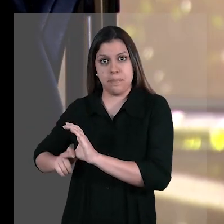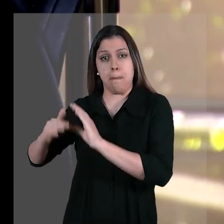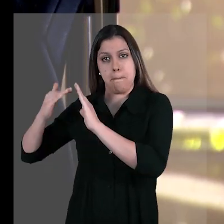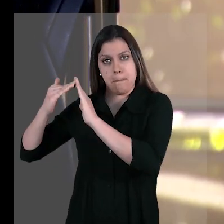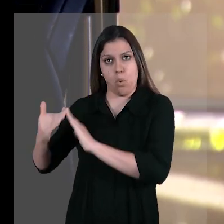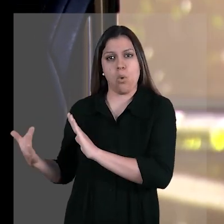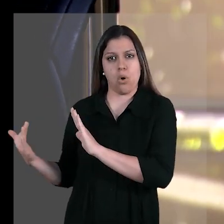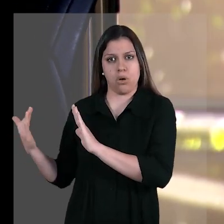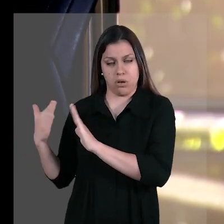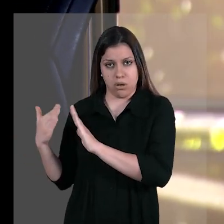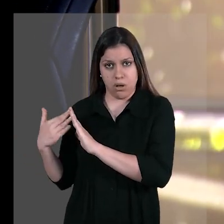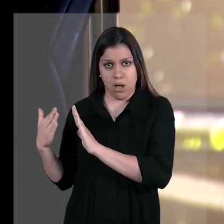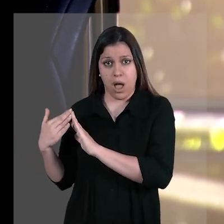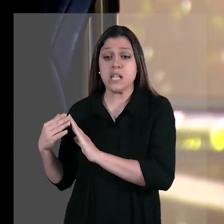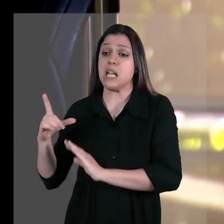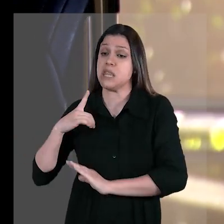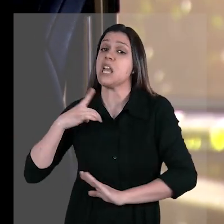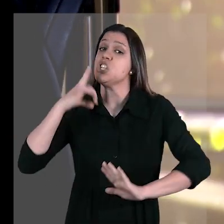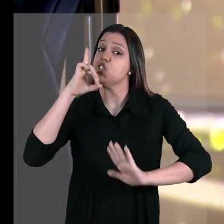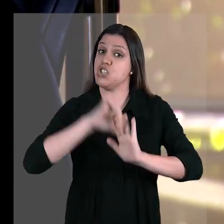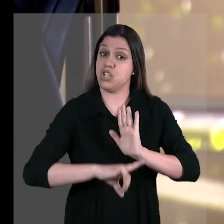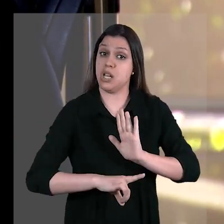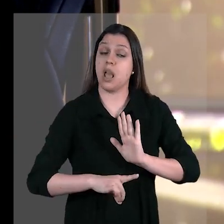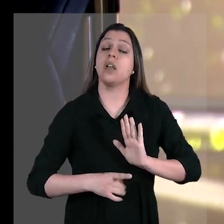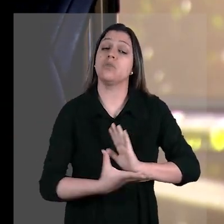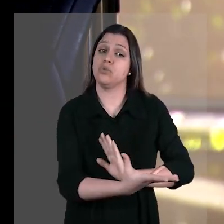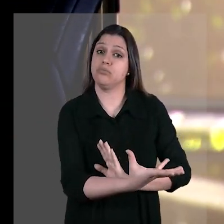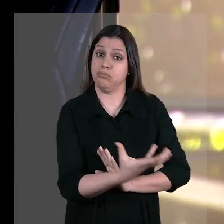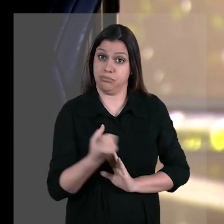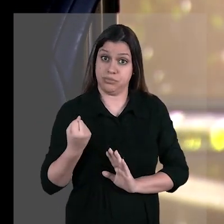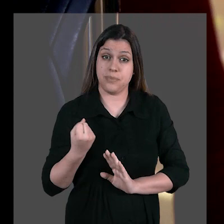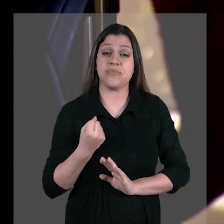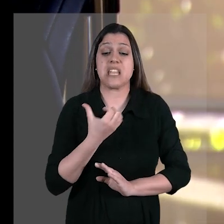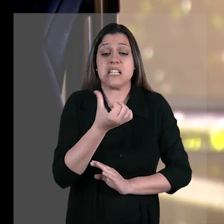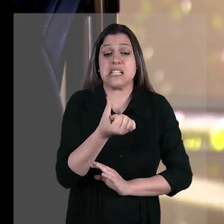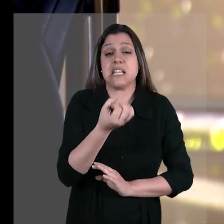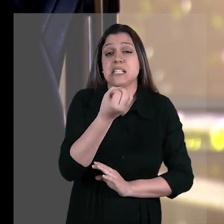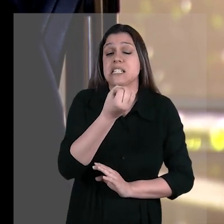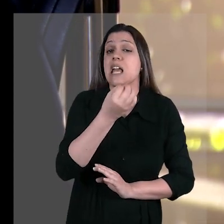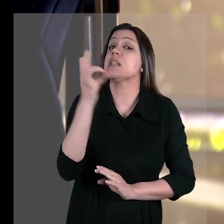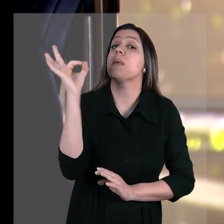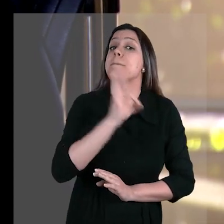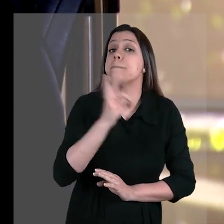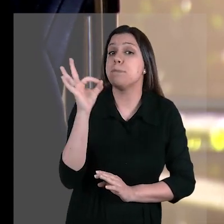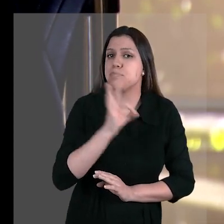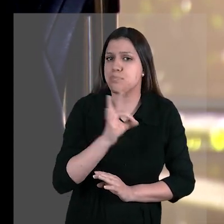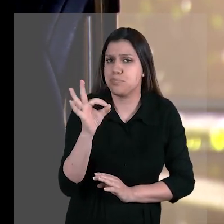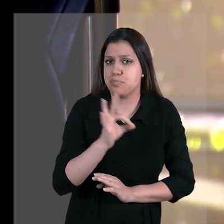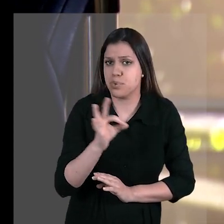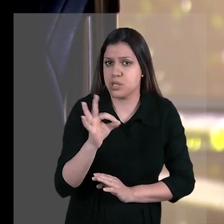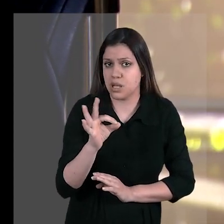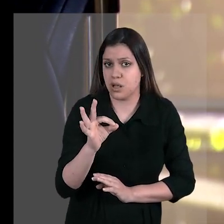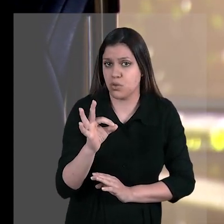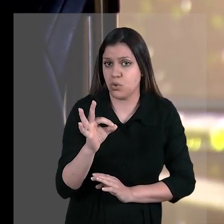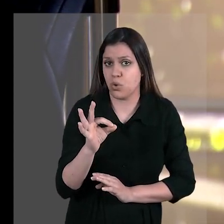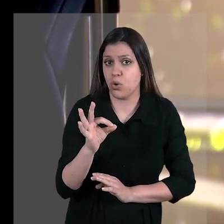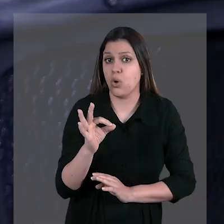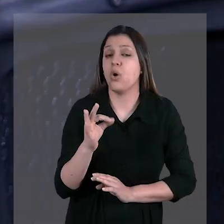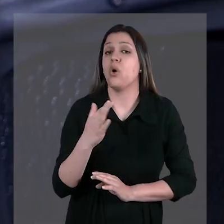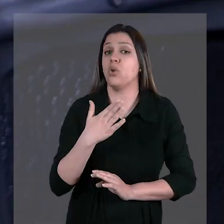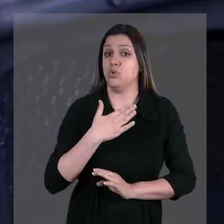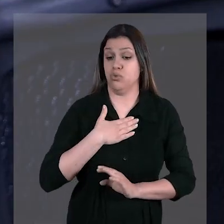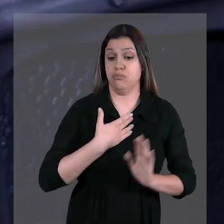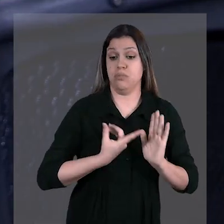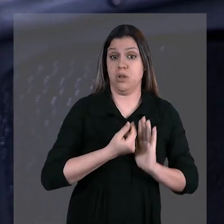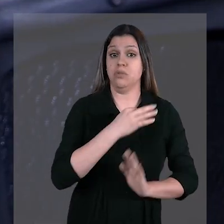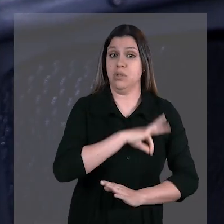dependentes terão direito a receber 60% do valor do benefício de aposentadoria a qual eu recebia.